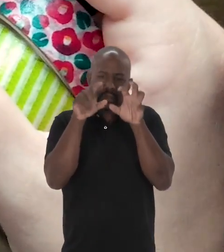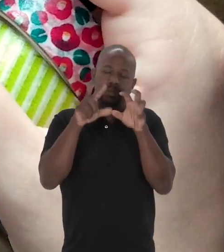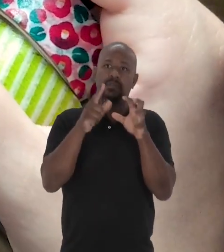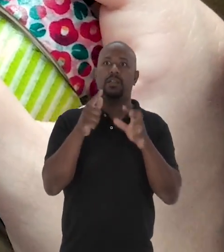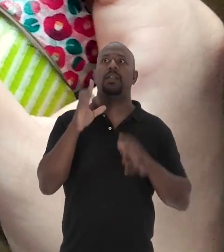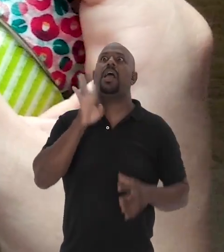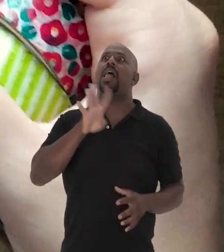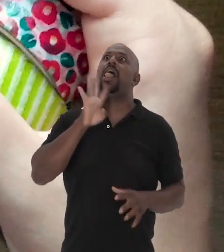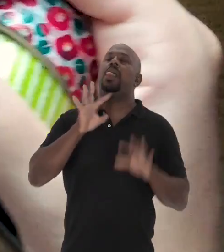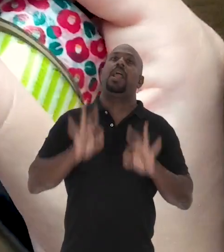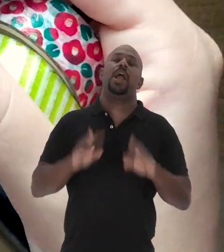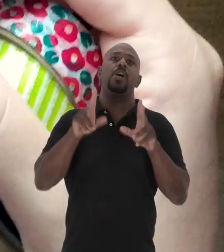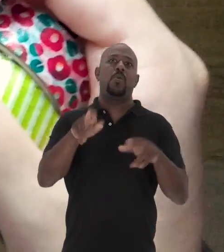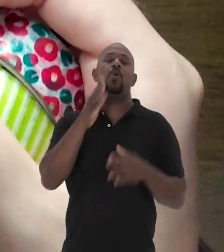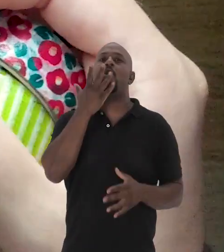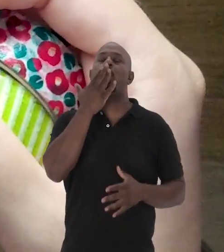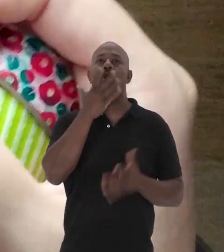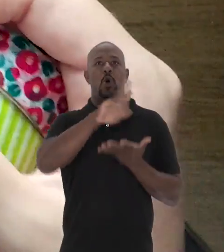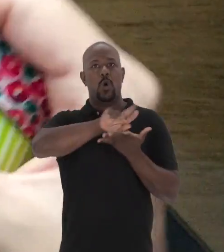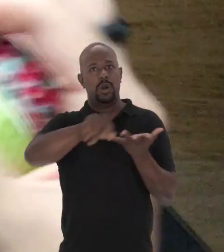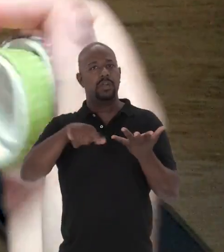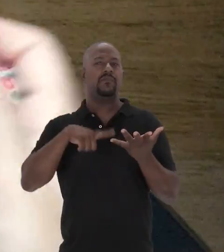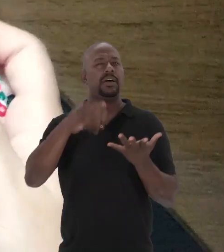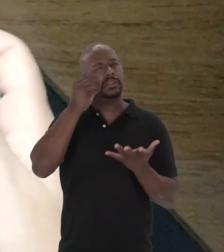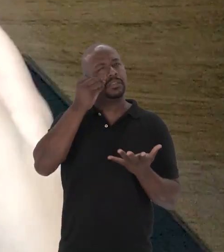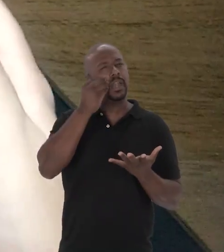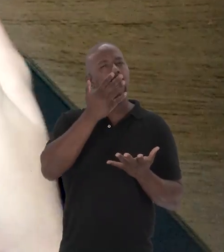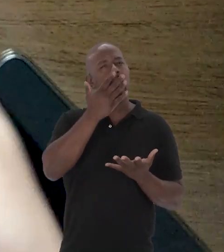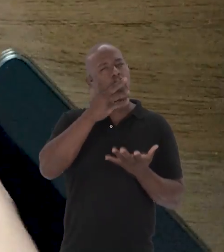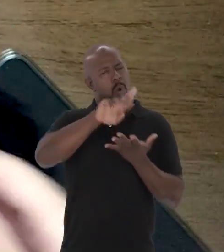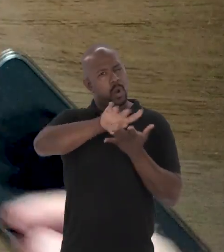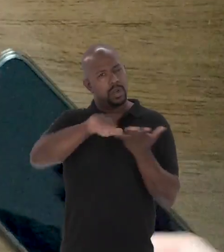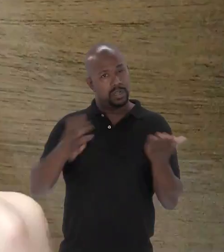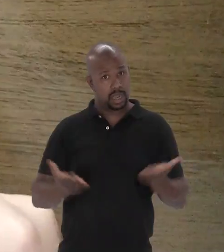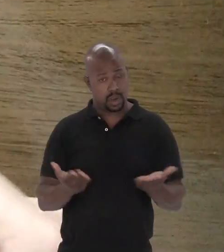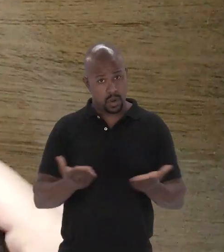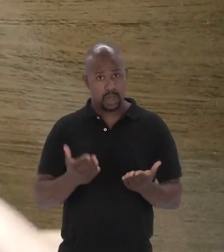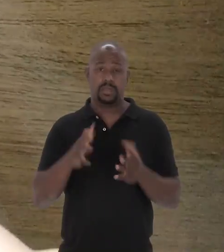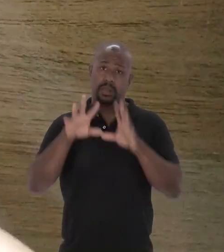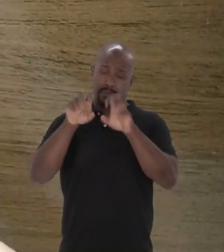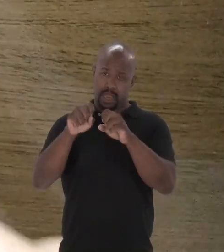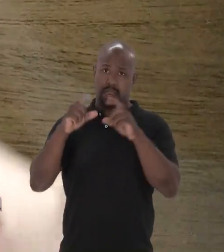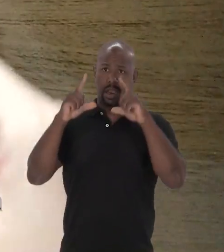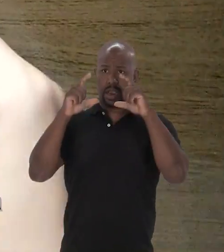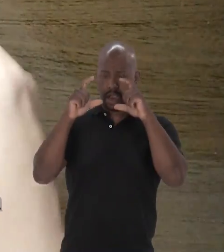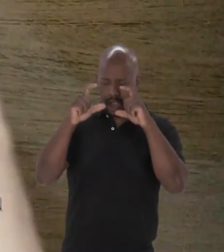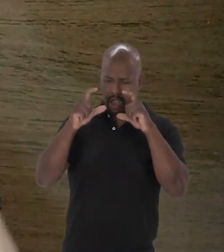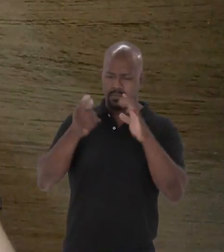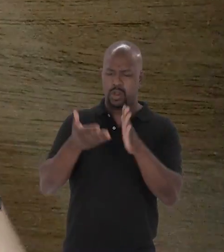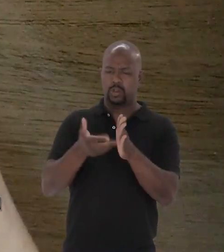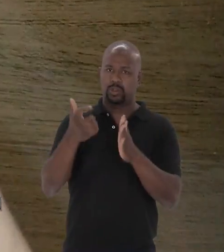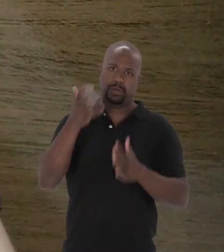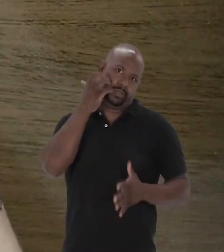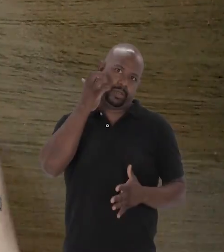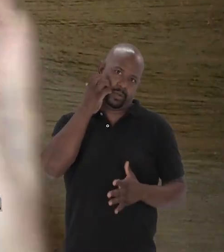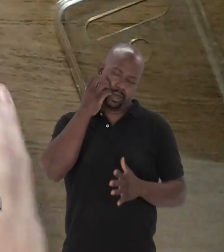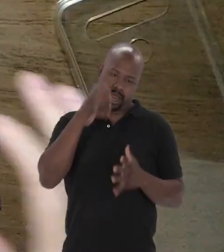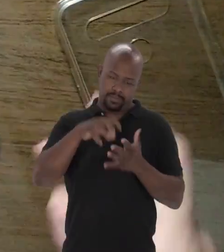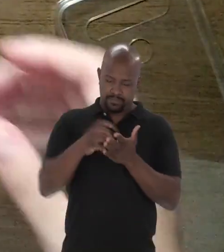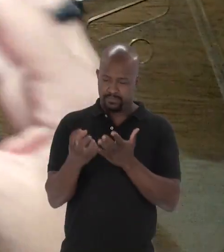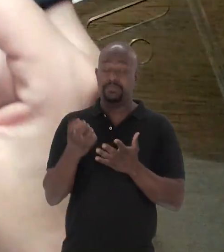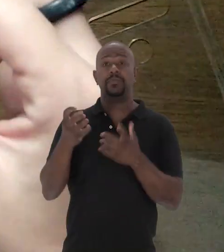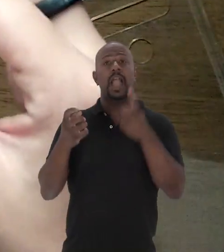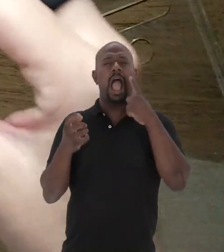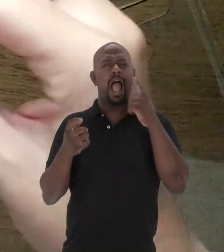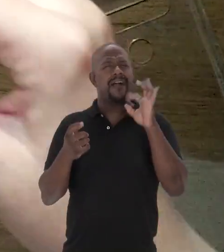tão legais quanto as coloridas. Então vamos testar as coloridas aqui agora. A gente pega a nossa câmera. Eu vou tirar aqui o celular da capa.